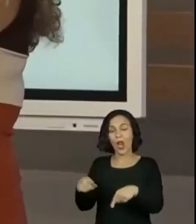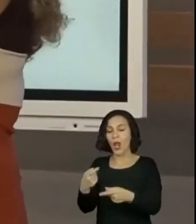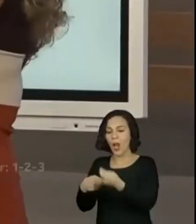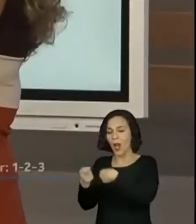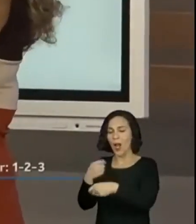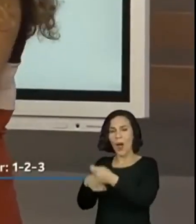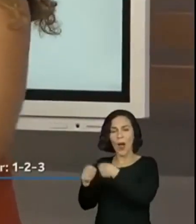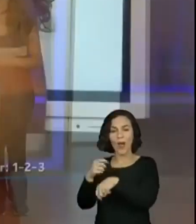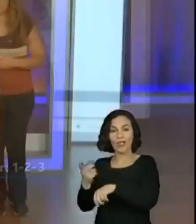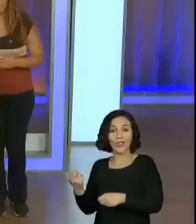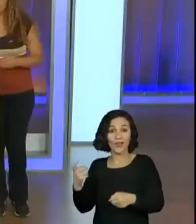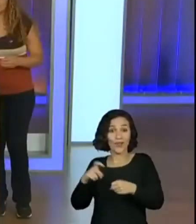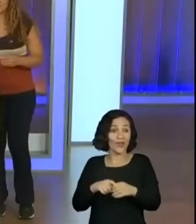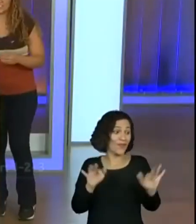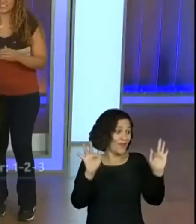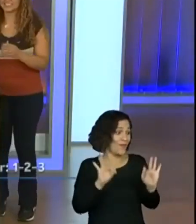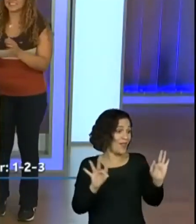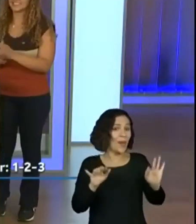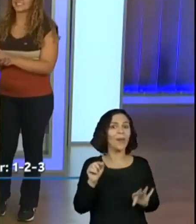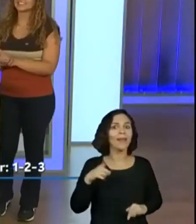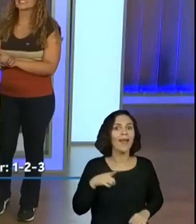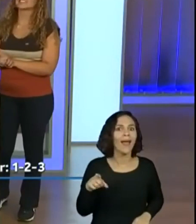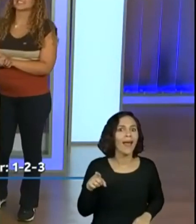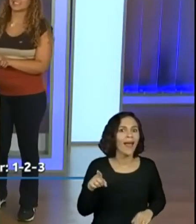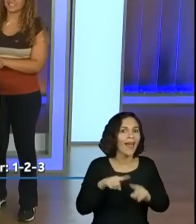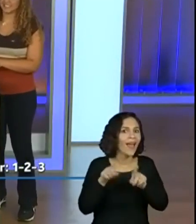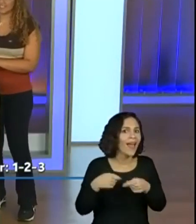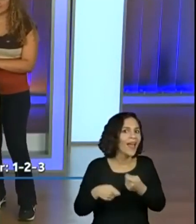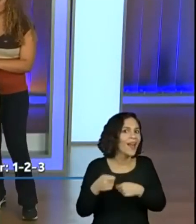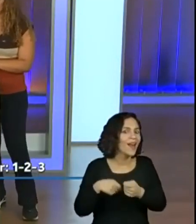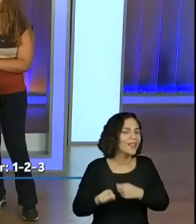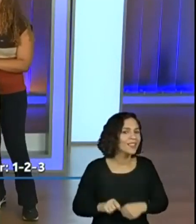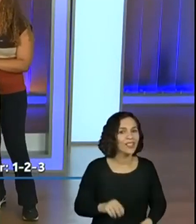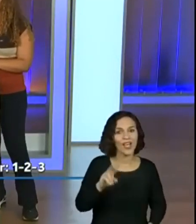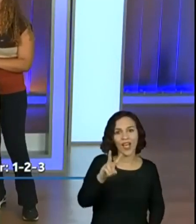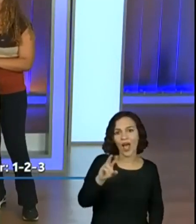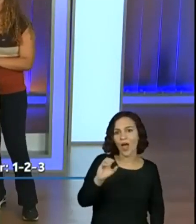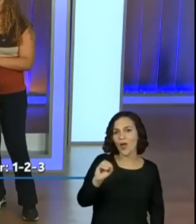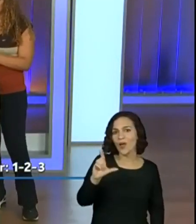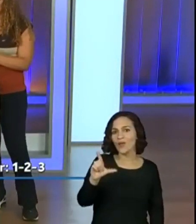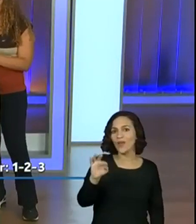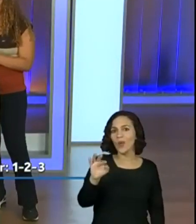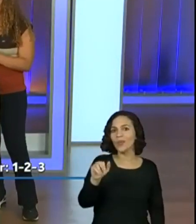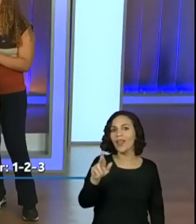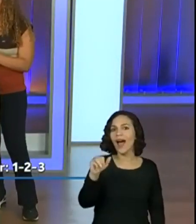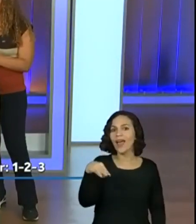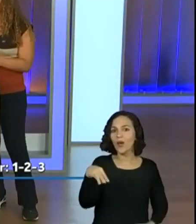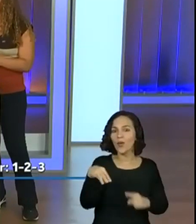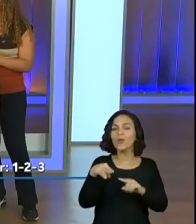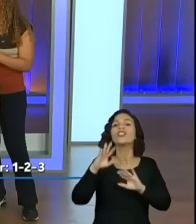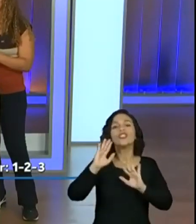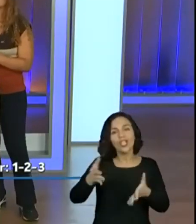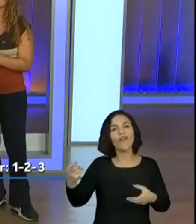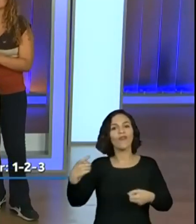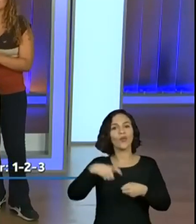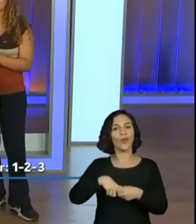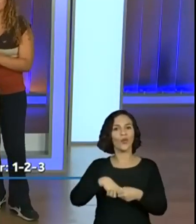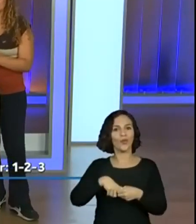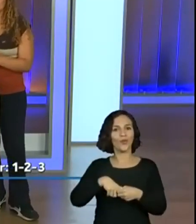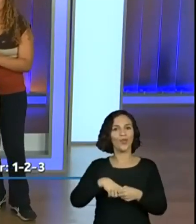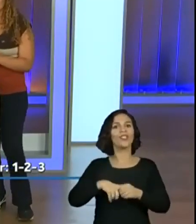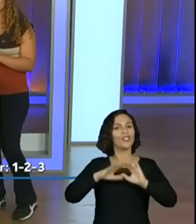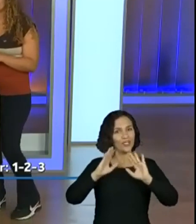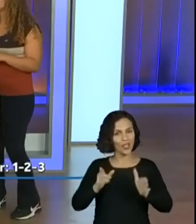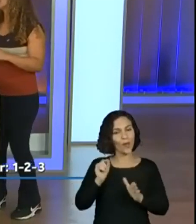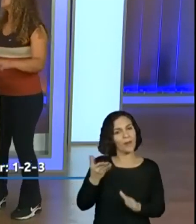Uma promoção imperdível? Olha lá, Júlia acertando todas. Parabéns, Júlia. Parabéns. Vamos